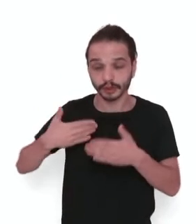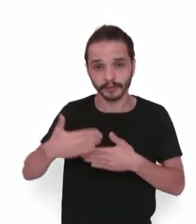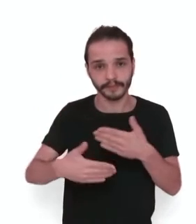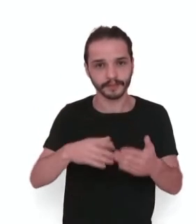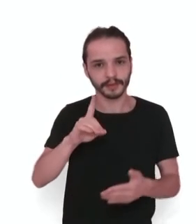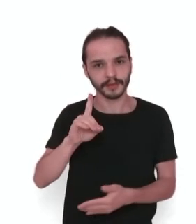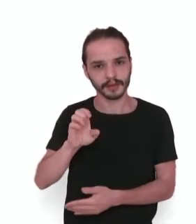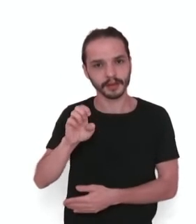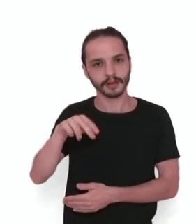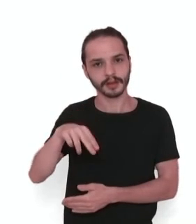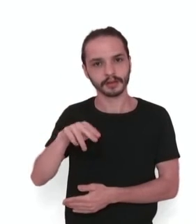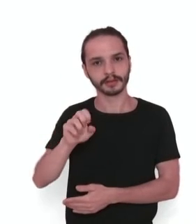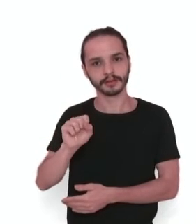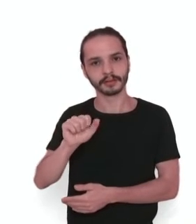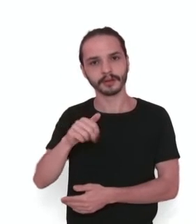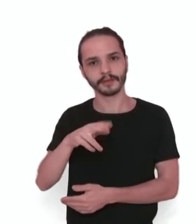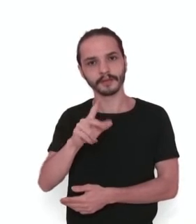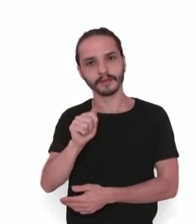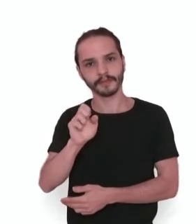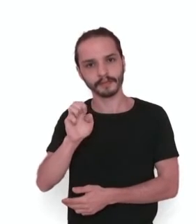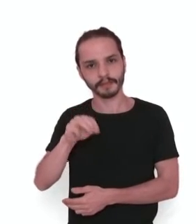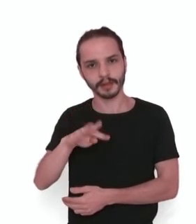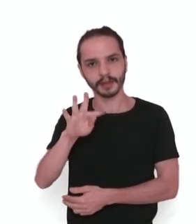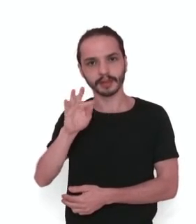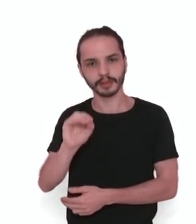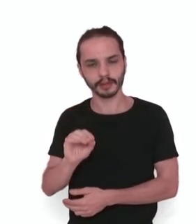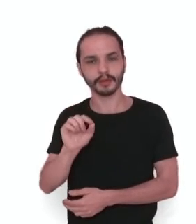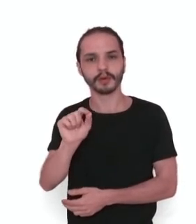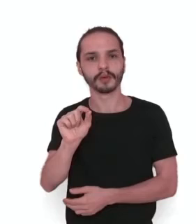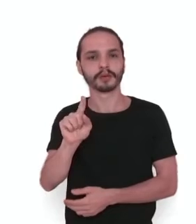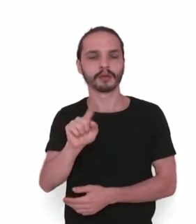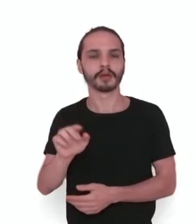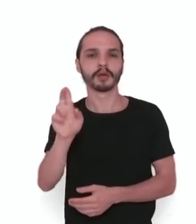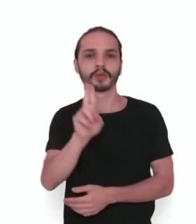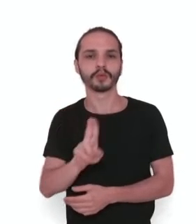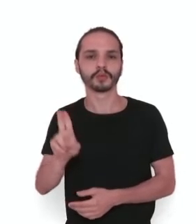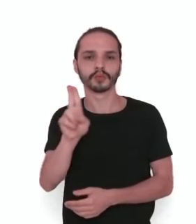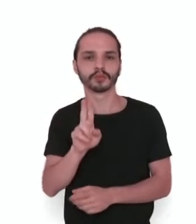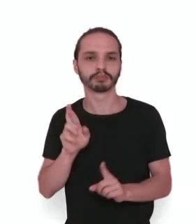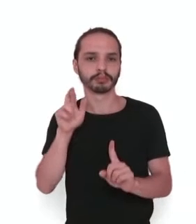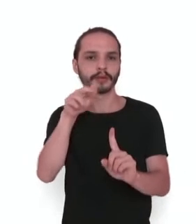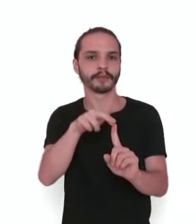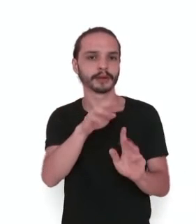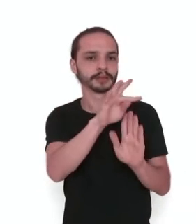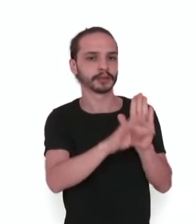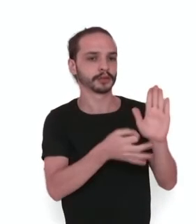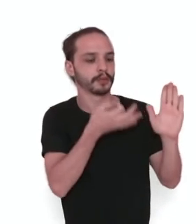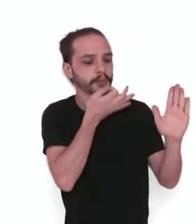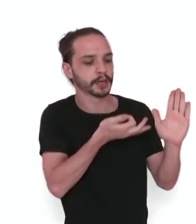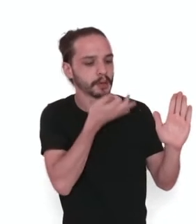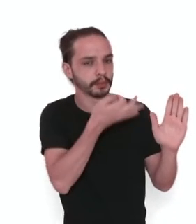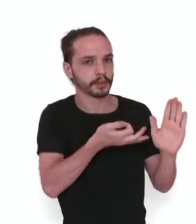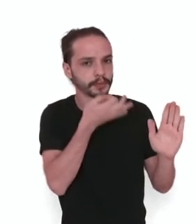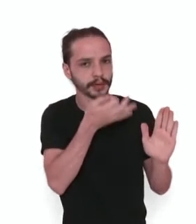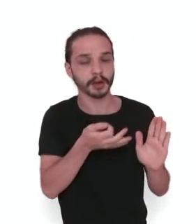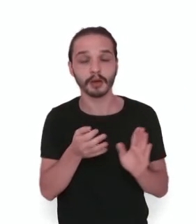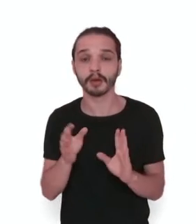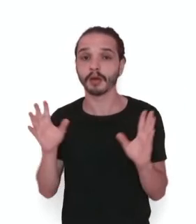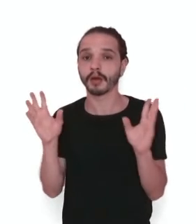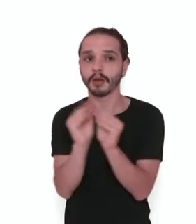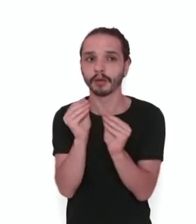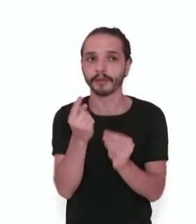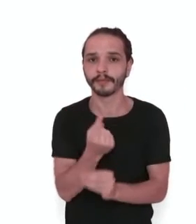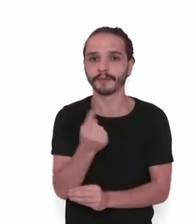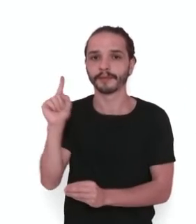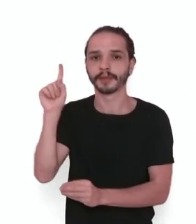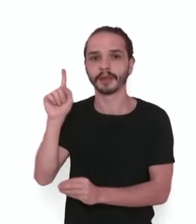alguns elementos do texto que você está emitindo a sua opinião, e uma conclusão no final, né? Retomando a opinião expressa e